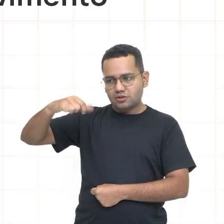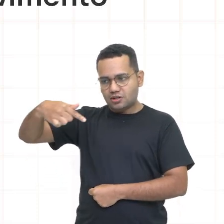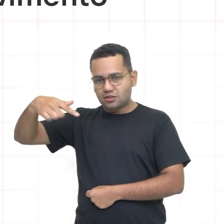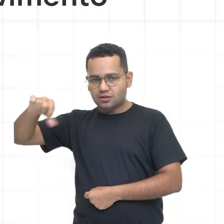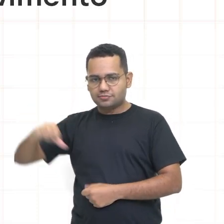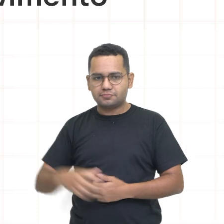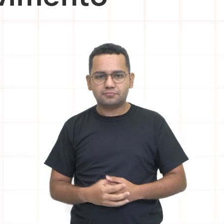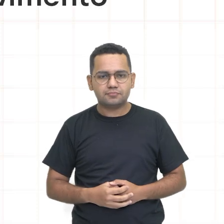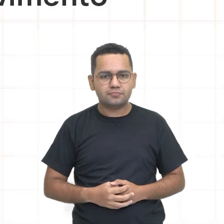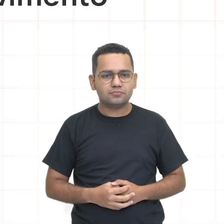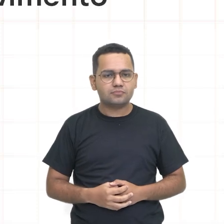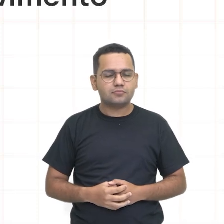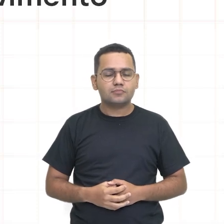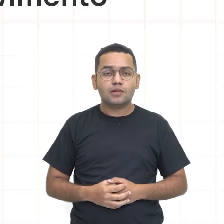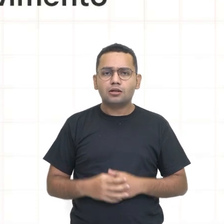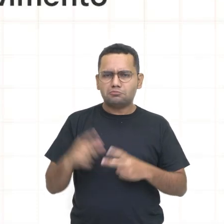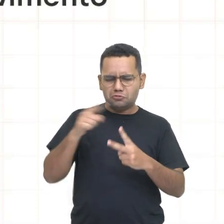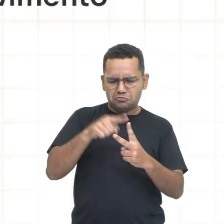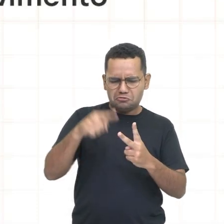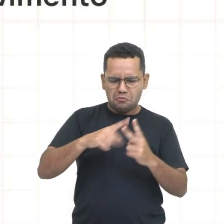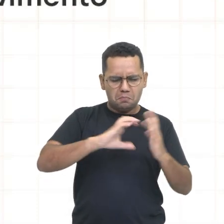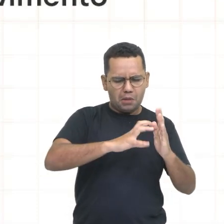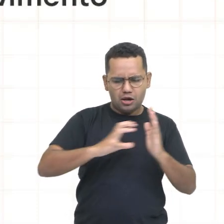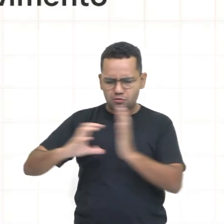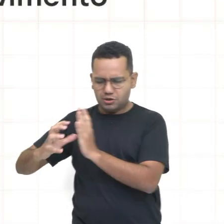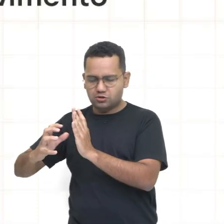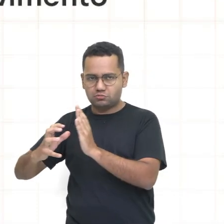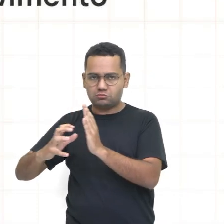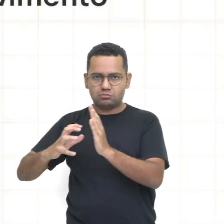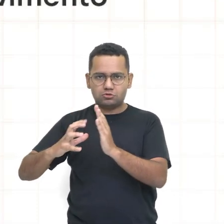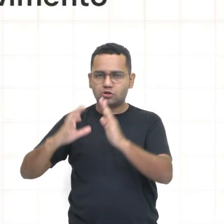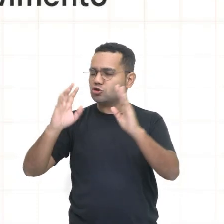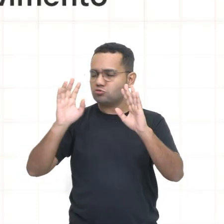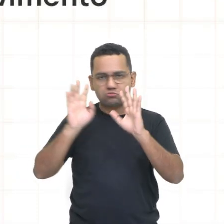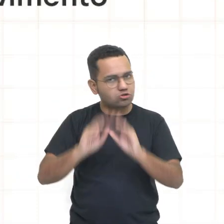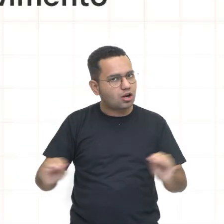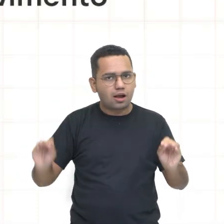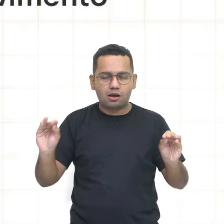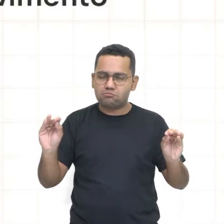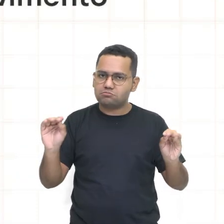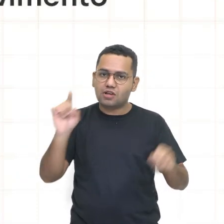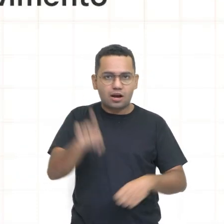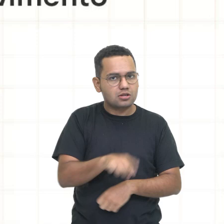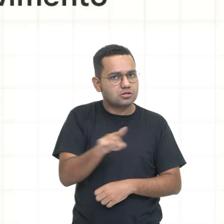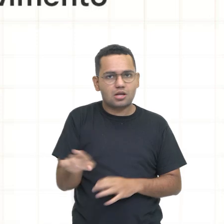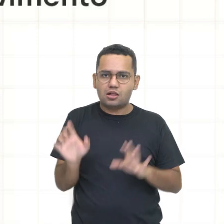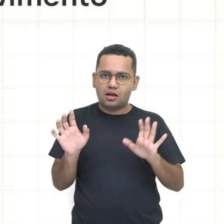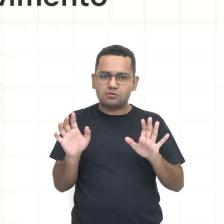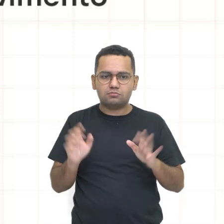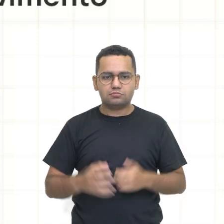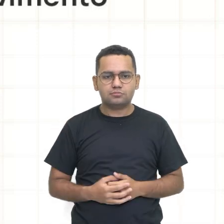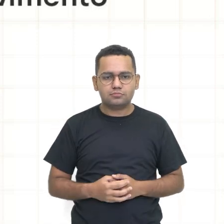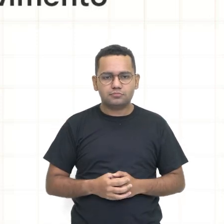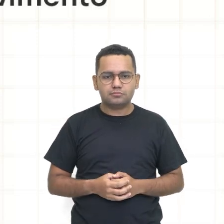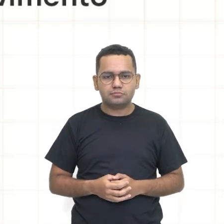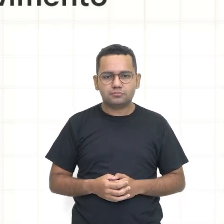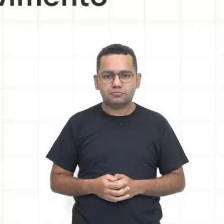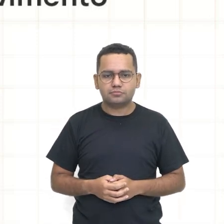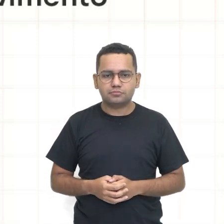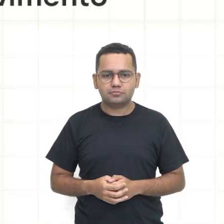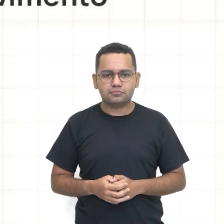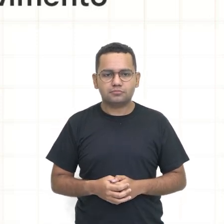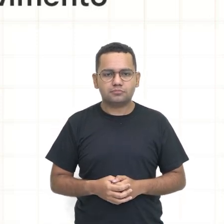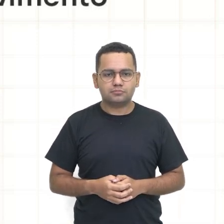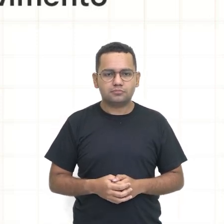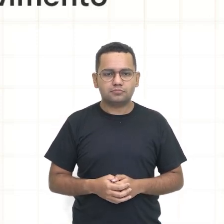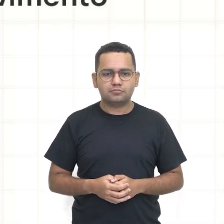o bipartidarismo. O que seria o bipartidarismo? A presença de 2 partidos políticos no cenário político brasileiro. No caso